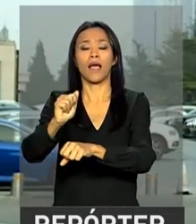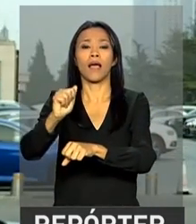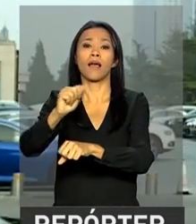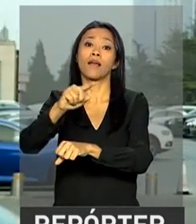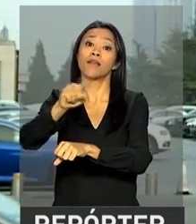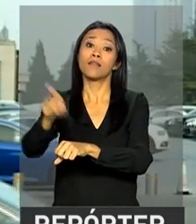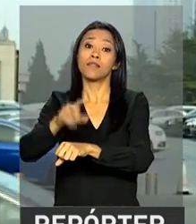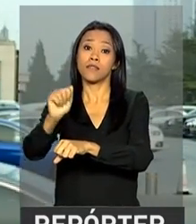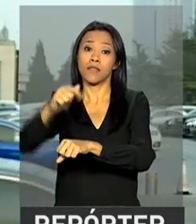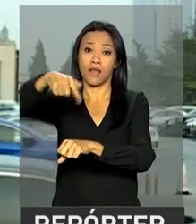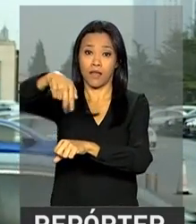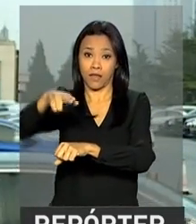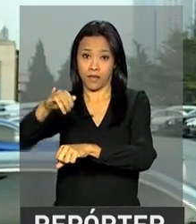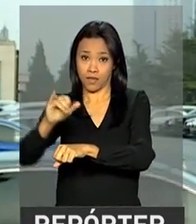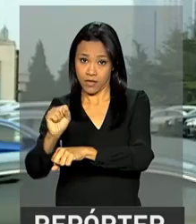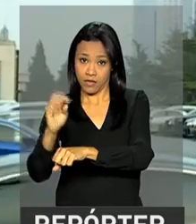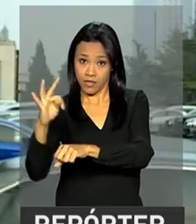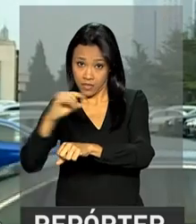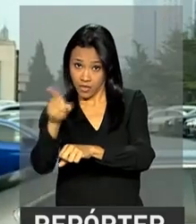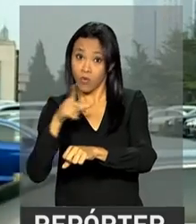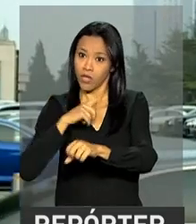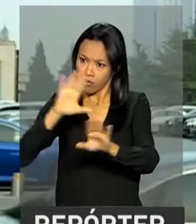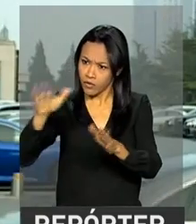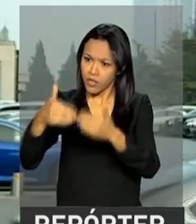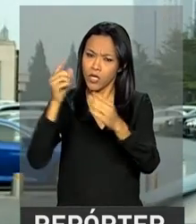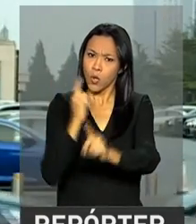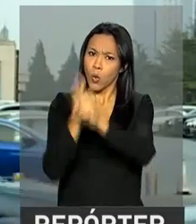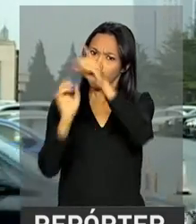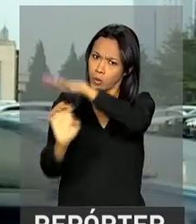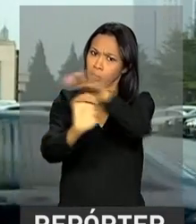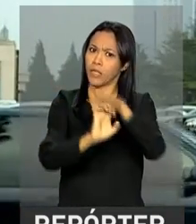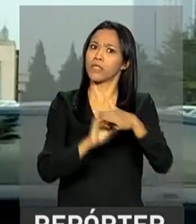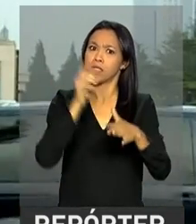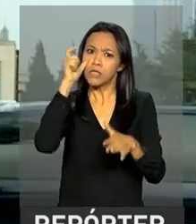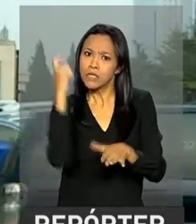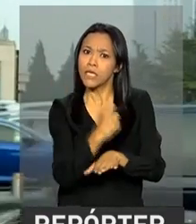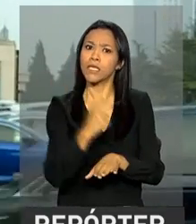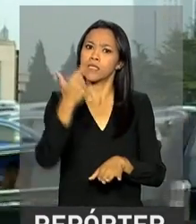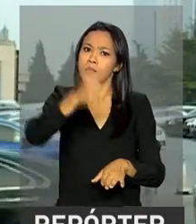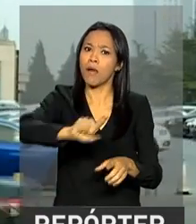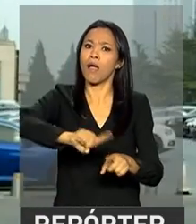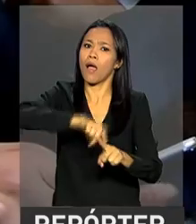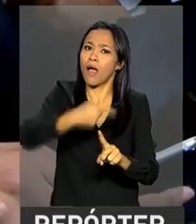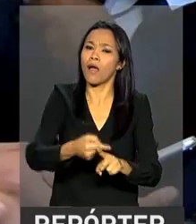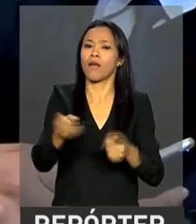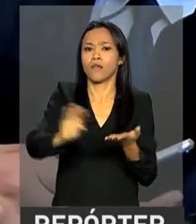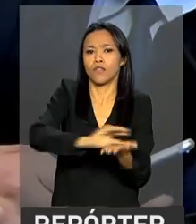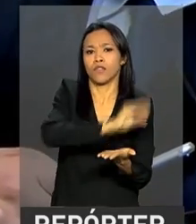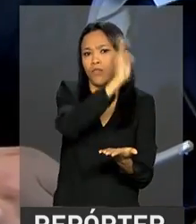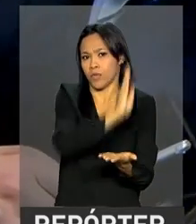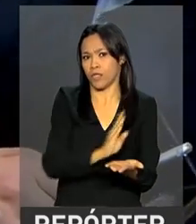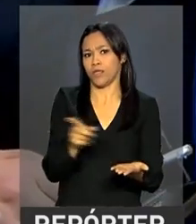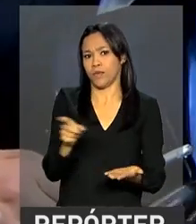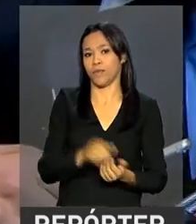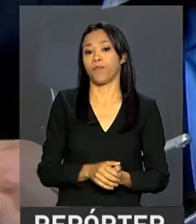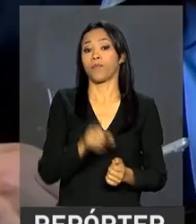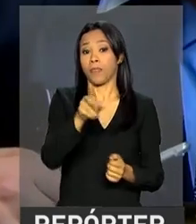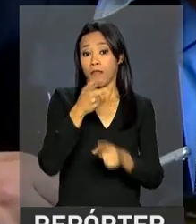empresários locais que sinalizaram a intenção de aumentar os investimentos no Brasil. O presidente de